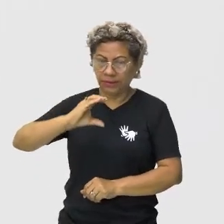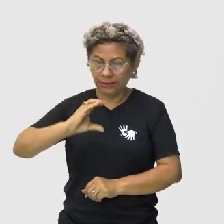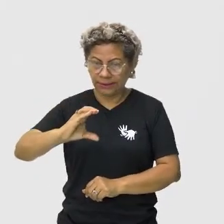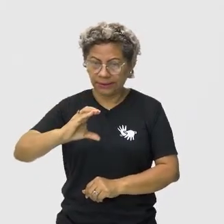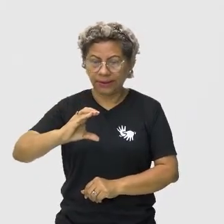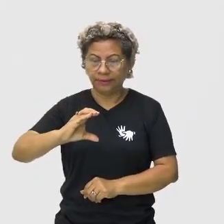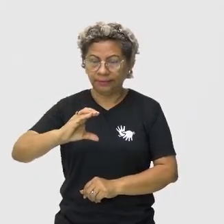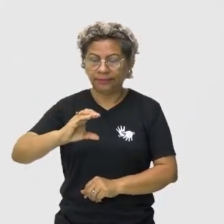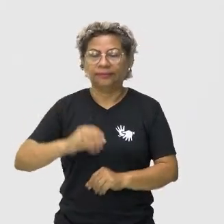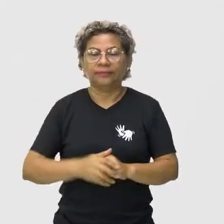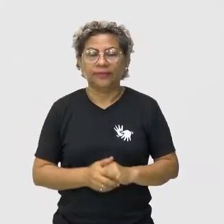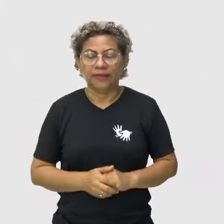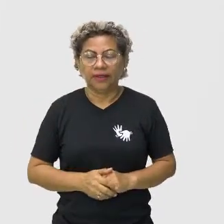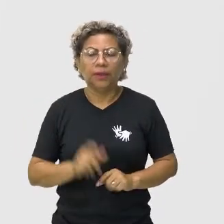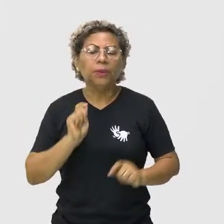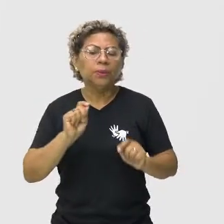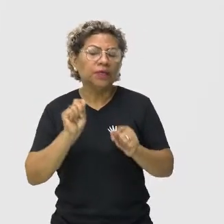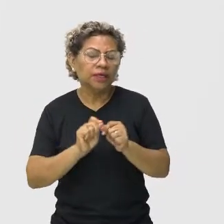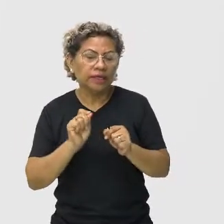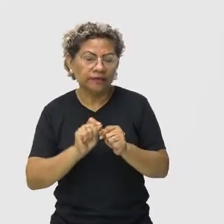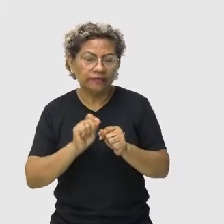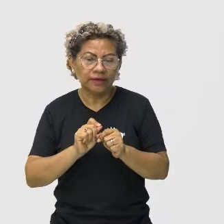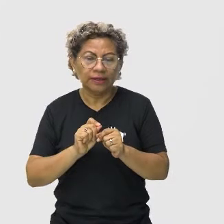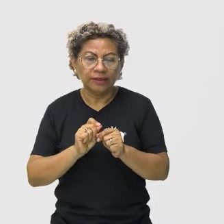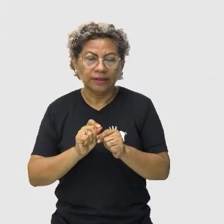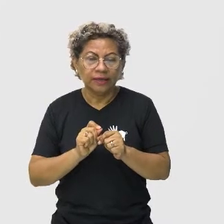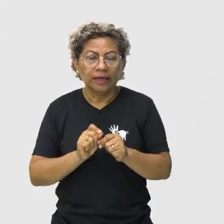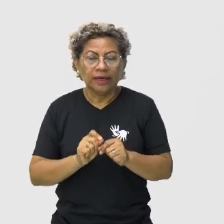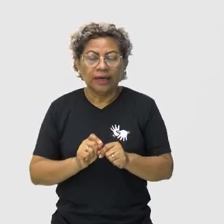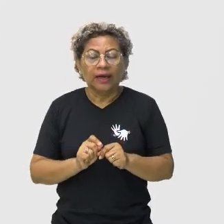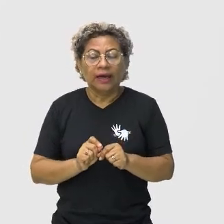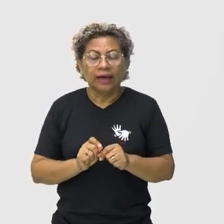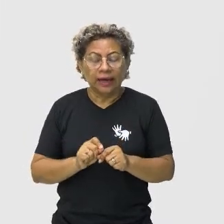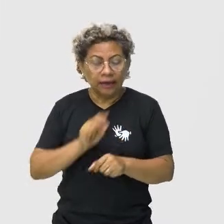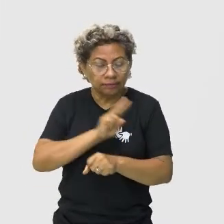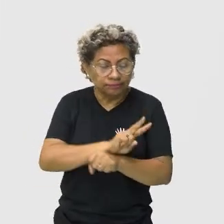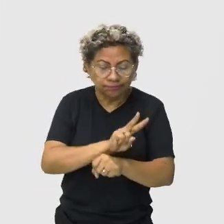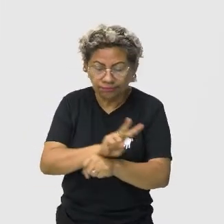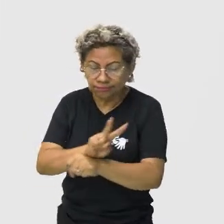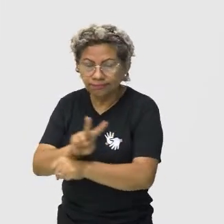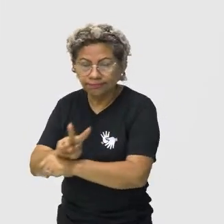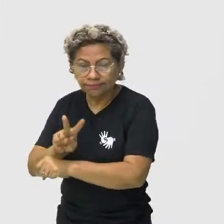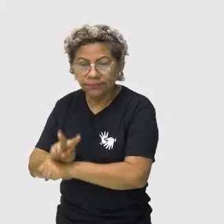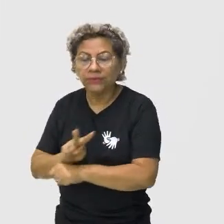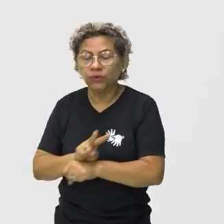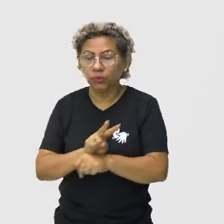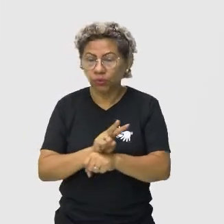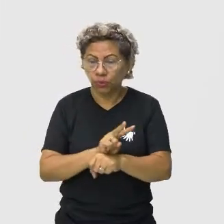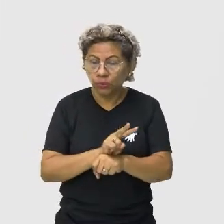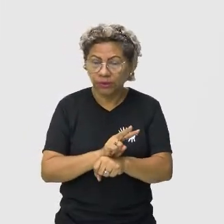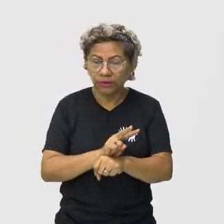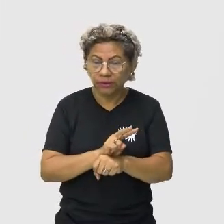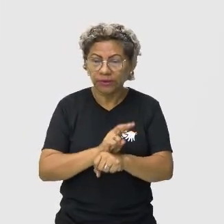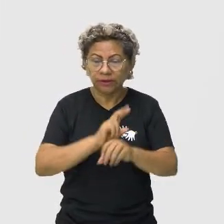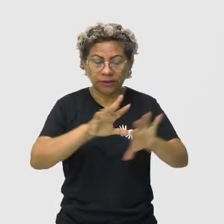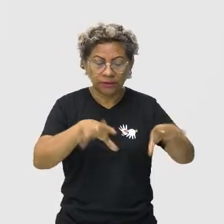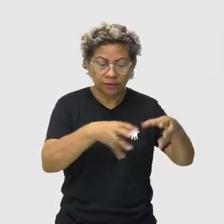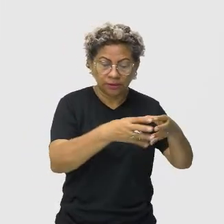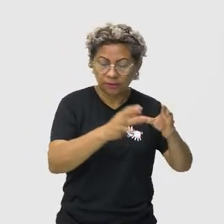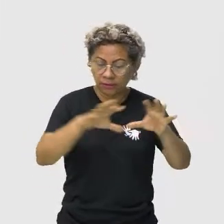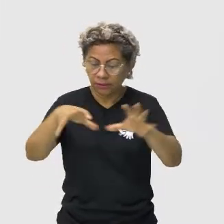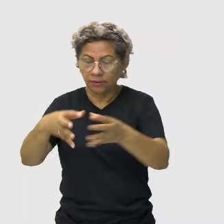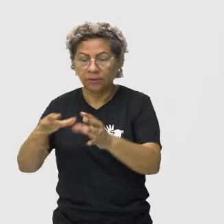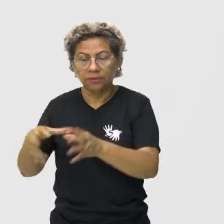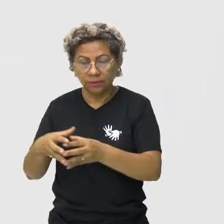supervisiona, né, os acordos comerciais entre esses países para não ter tantos conflitos, tá? E faz